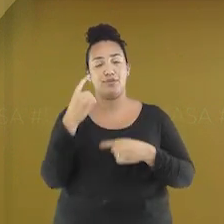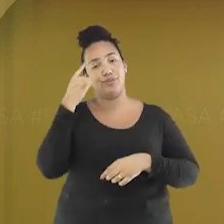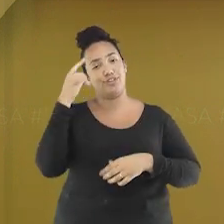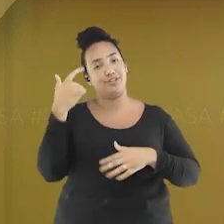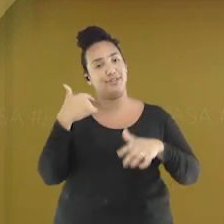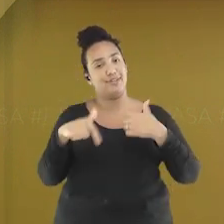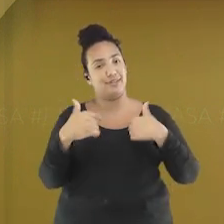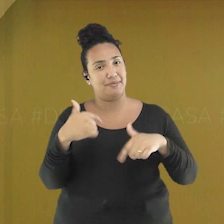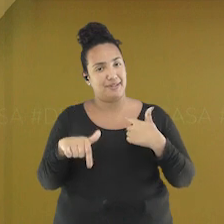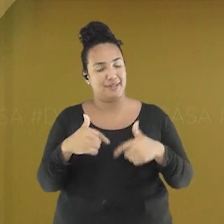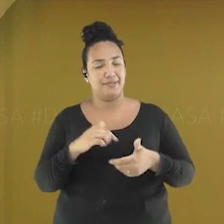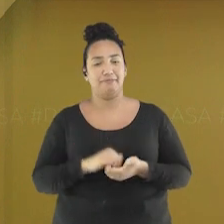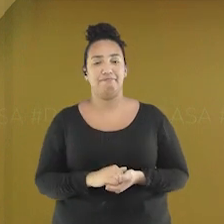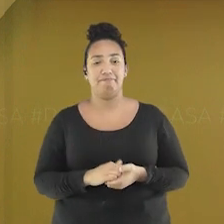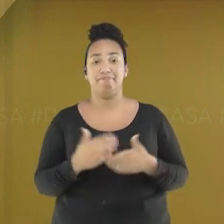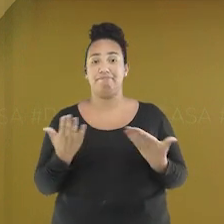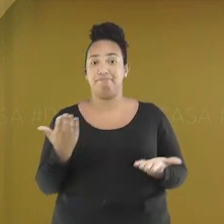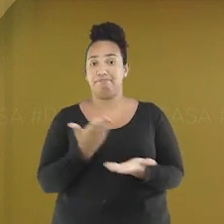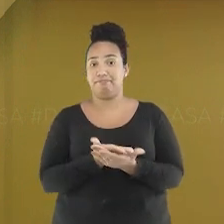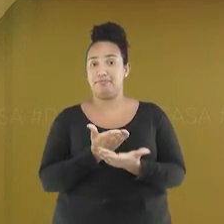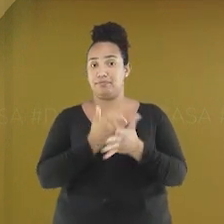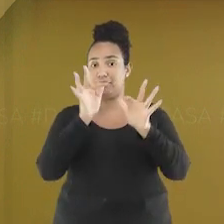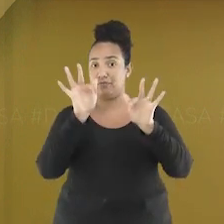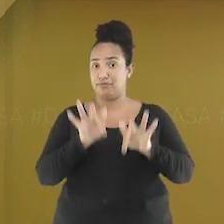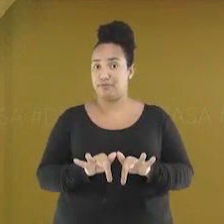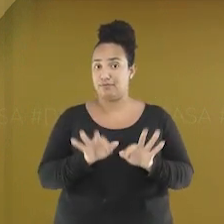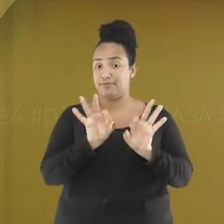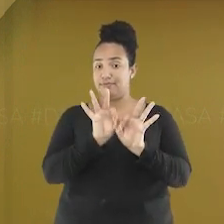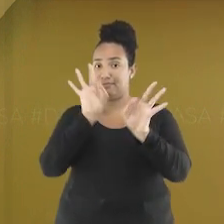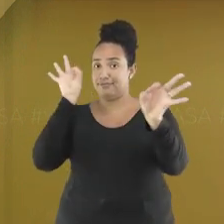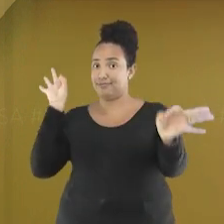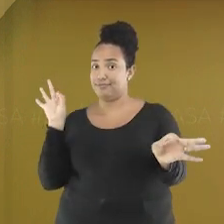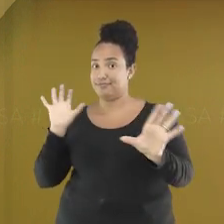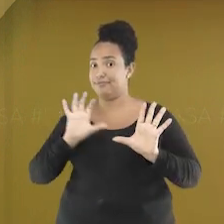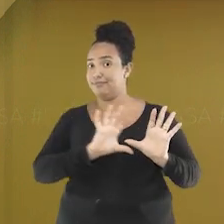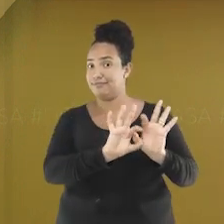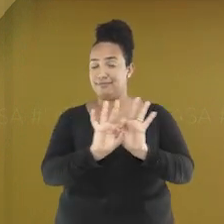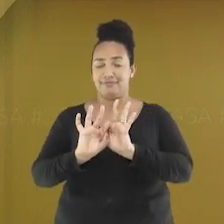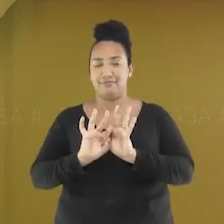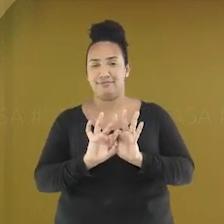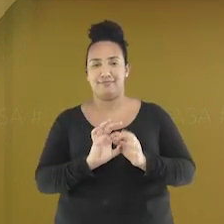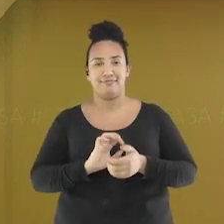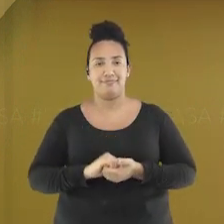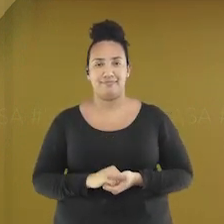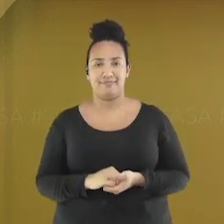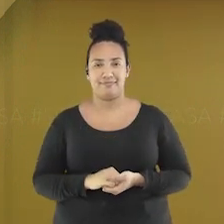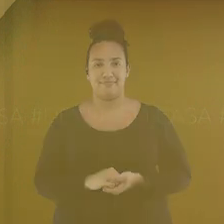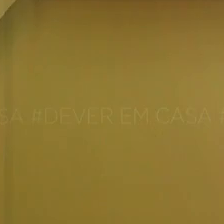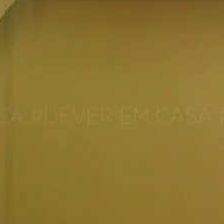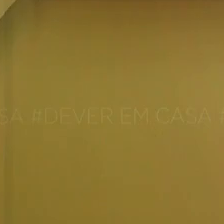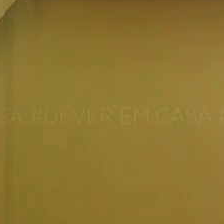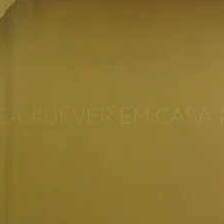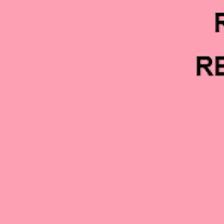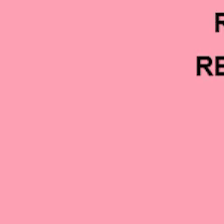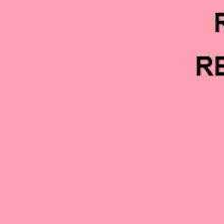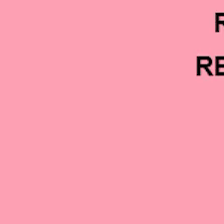Day e Labor Day. Foi isso. Fico por aqui. Mesmo distantes, estamos juntos.